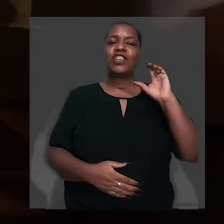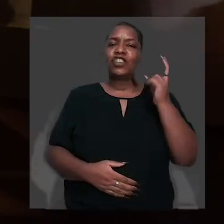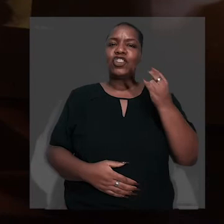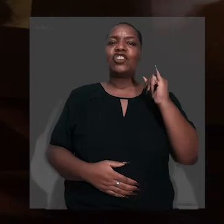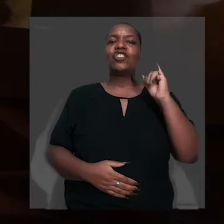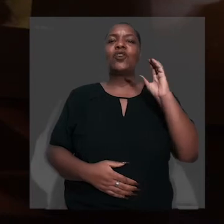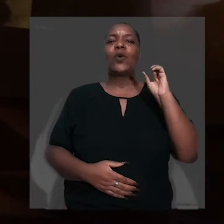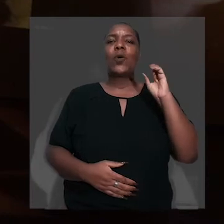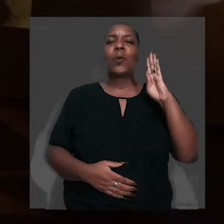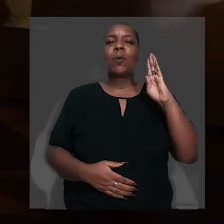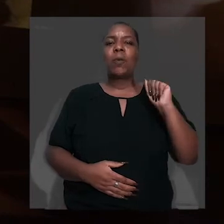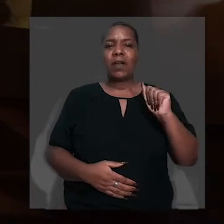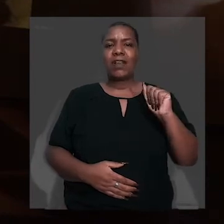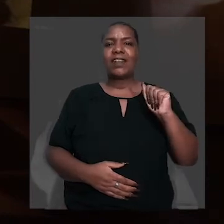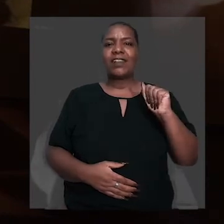Chicoba.